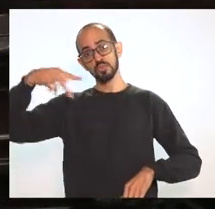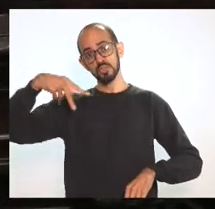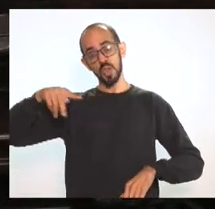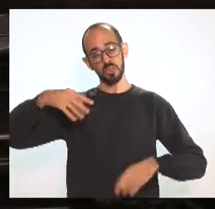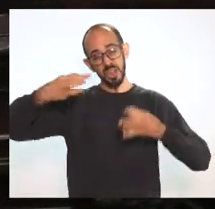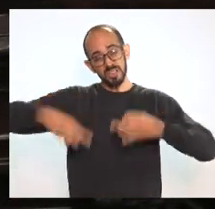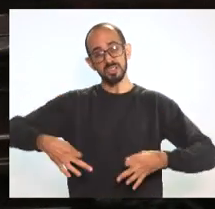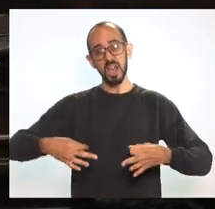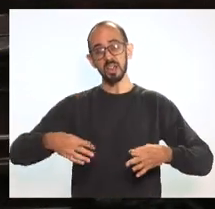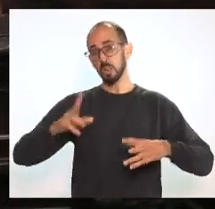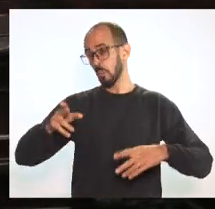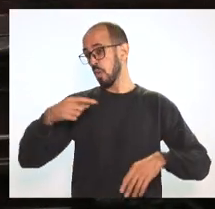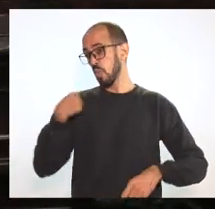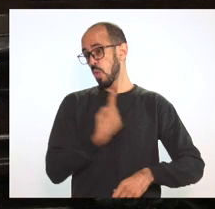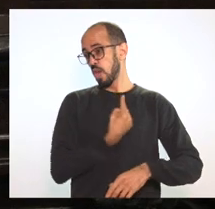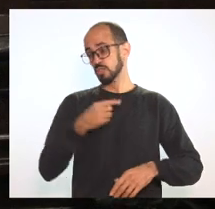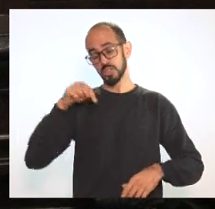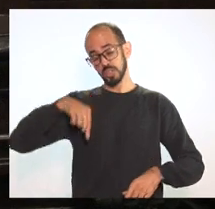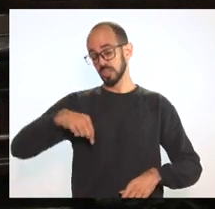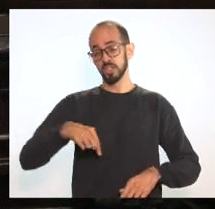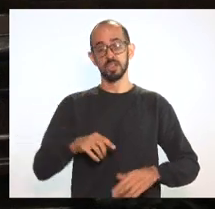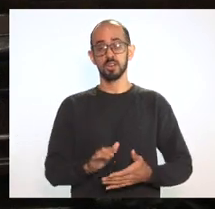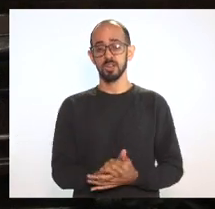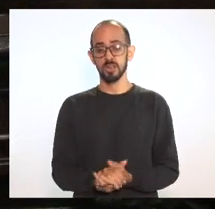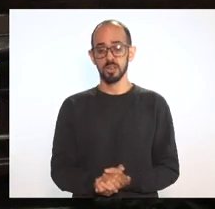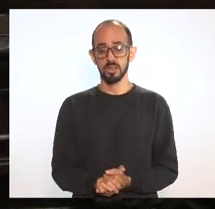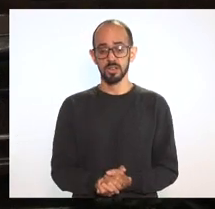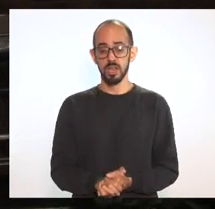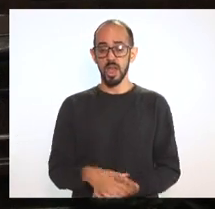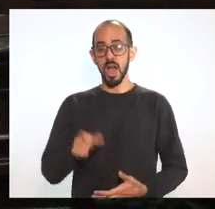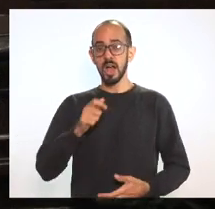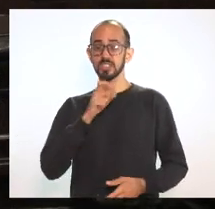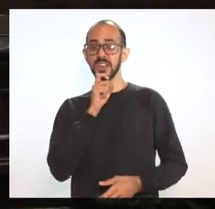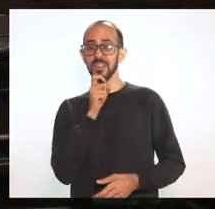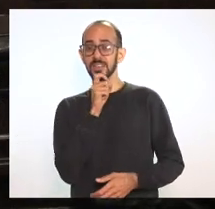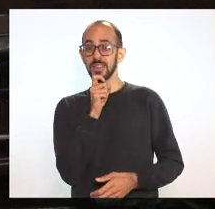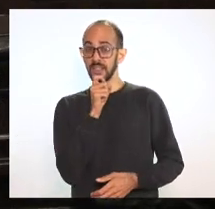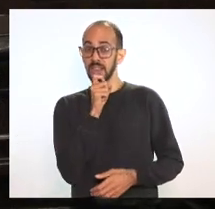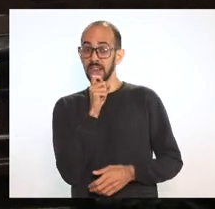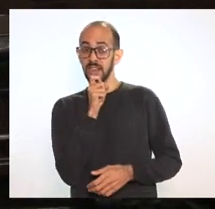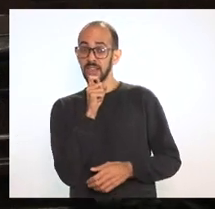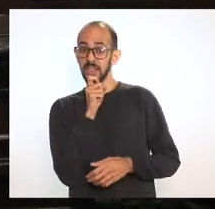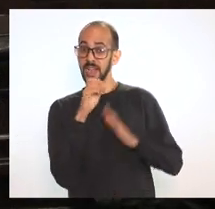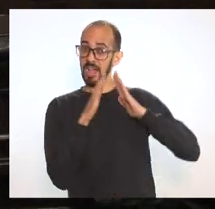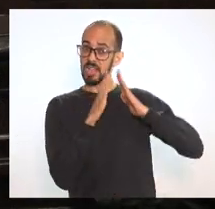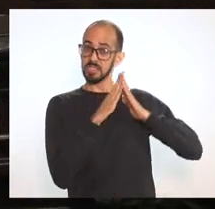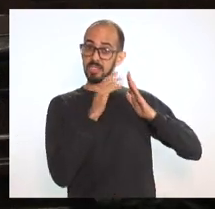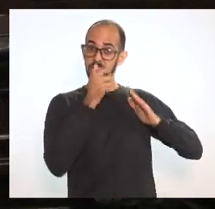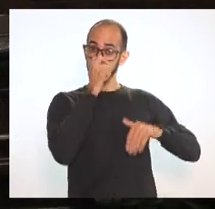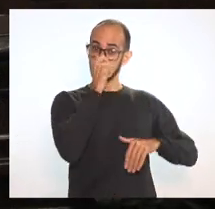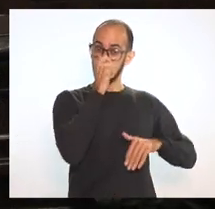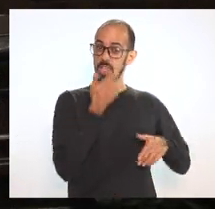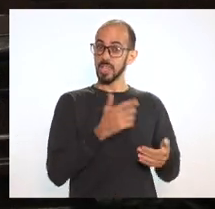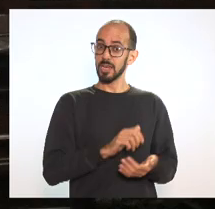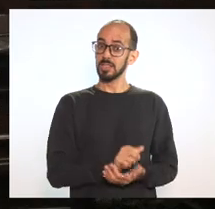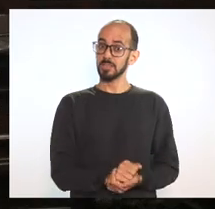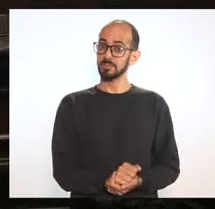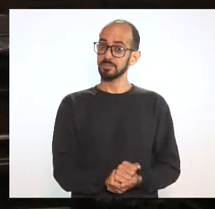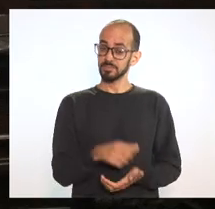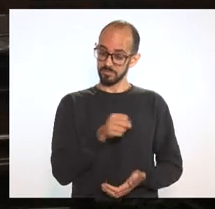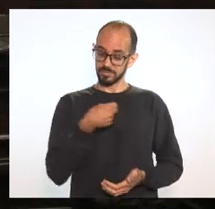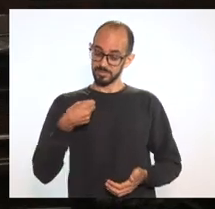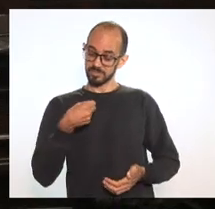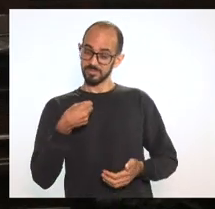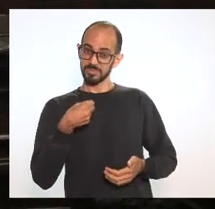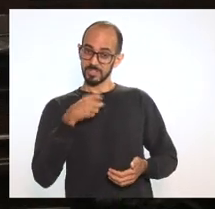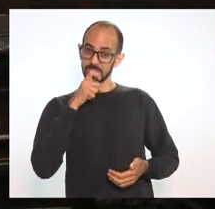nosso aqui do parlamento. A geladeira cheia. É muito fácil. Agora, quero